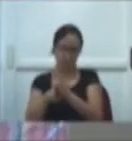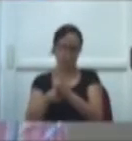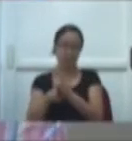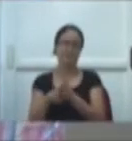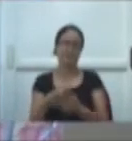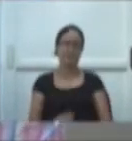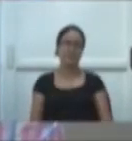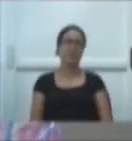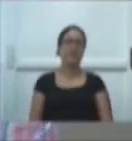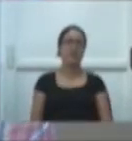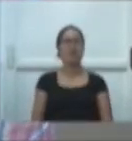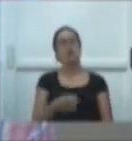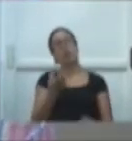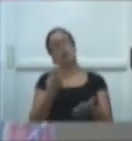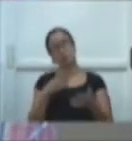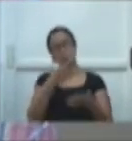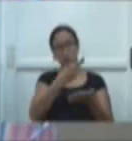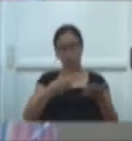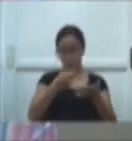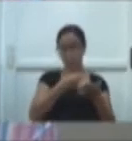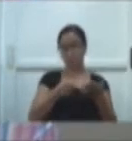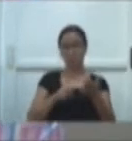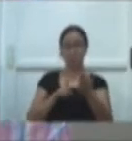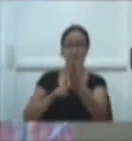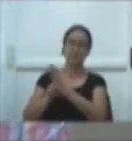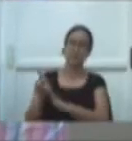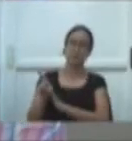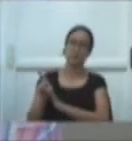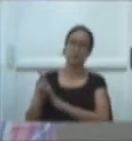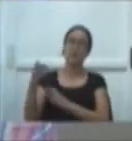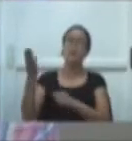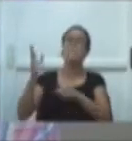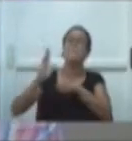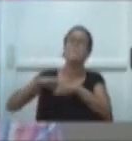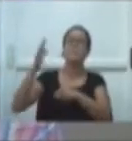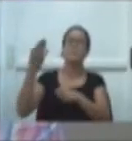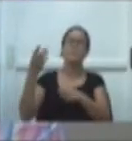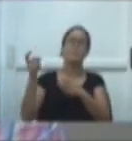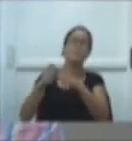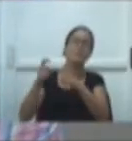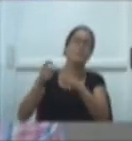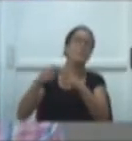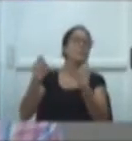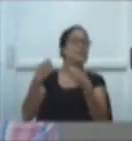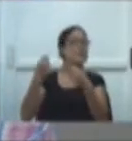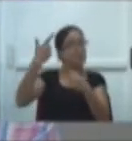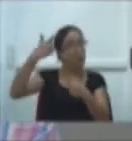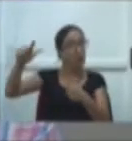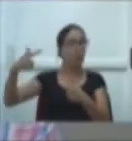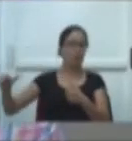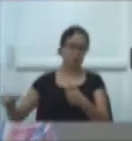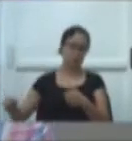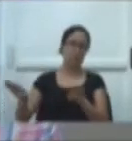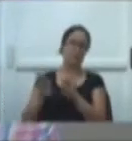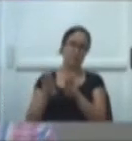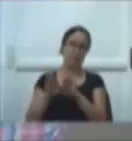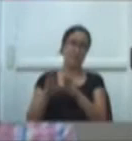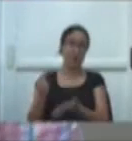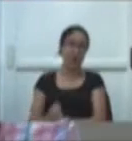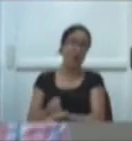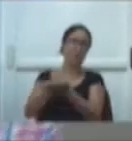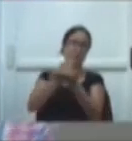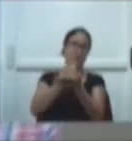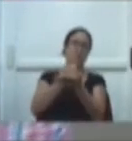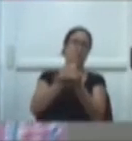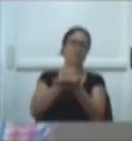desse aumento, né, emergencial de contratação mais médicos, porque a demanda normal, ela continua, quem tem outras doenças. A da